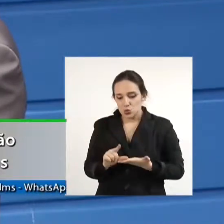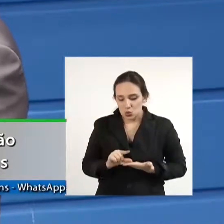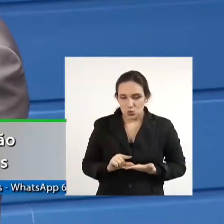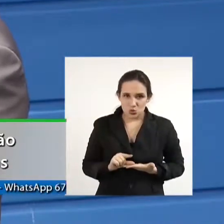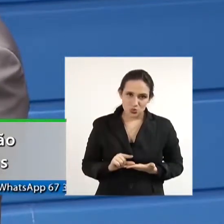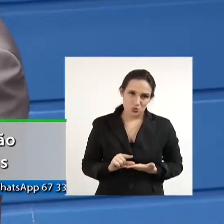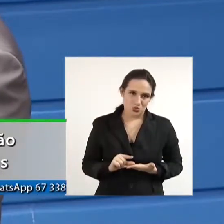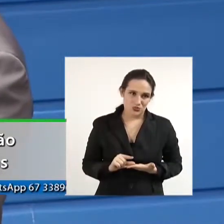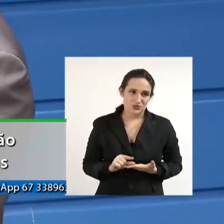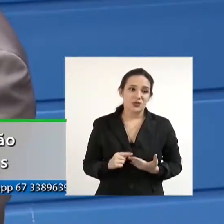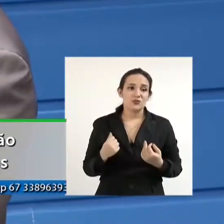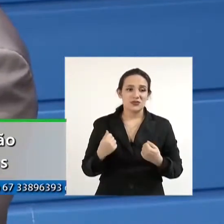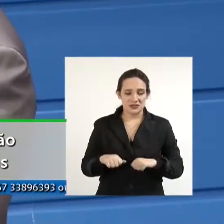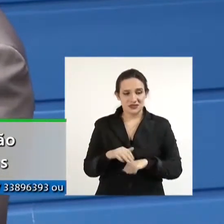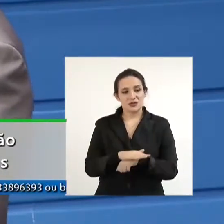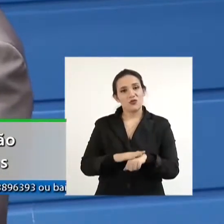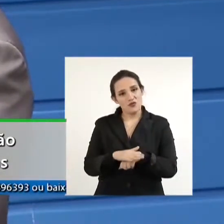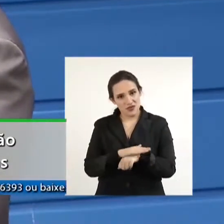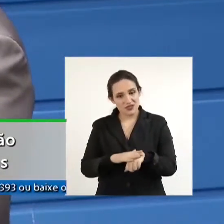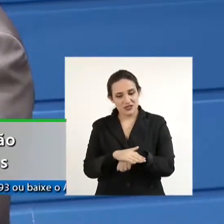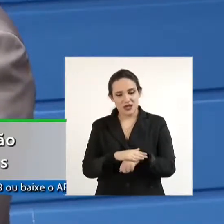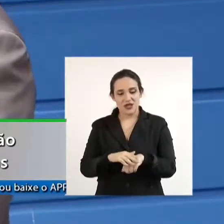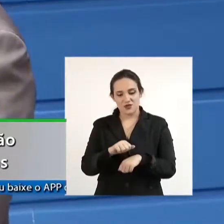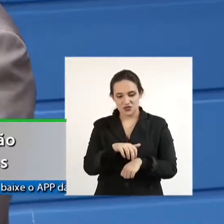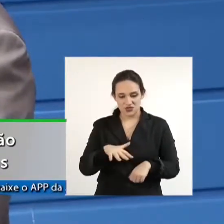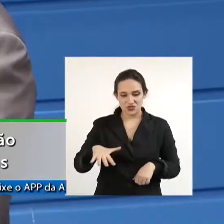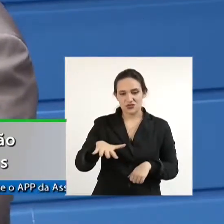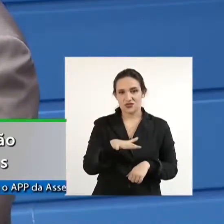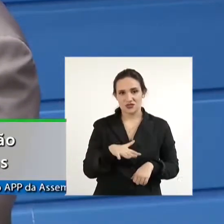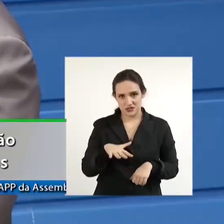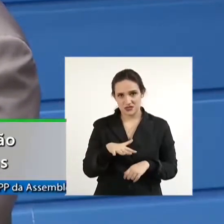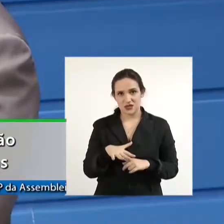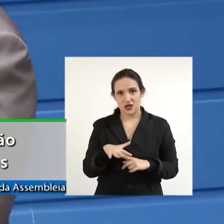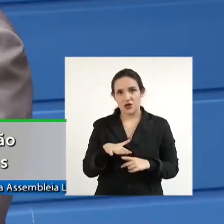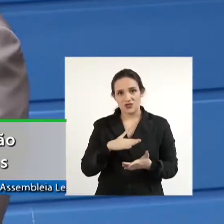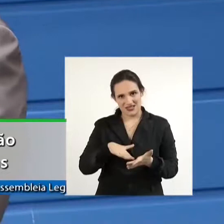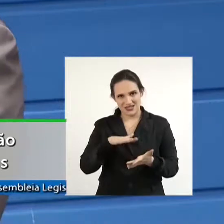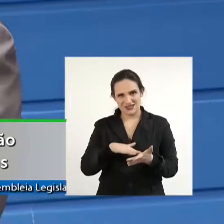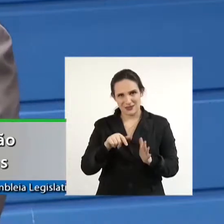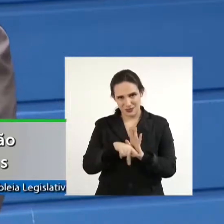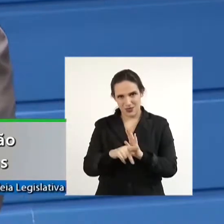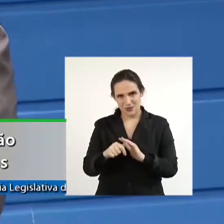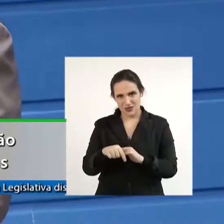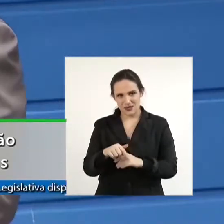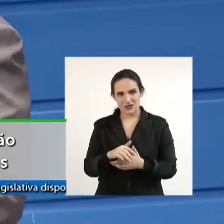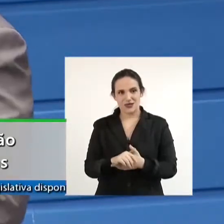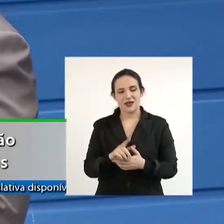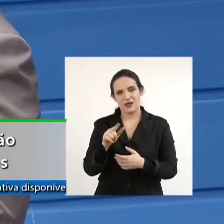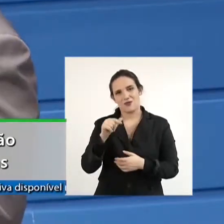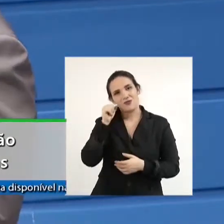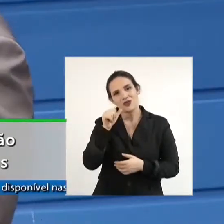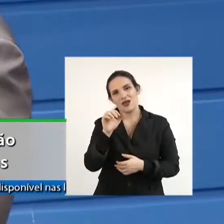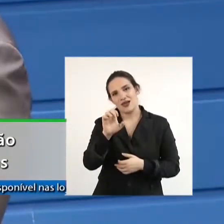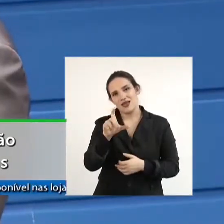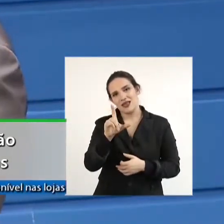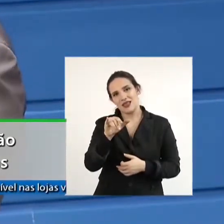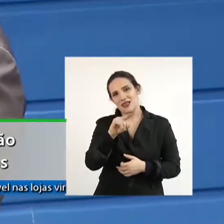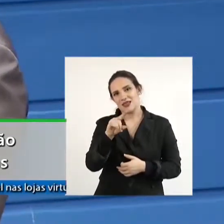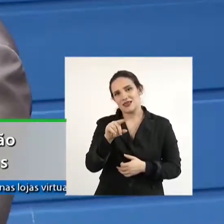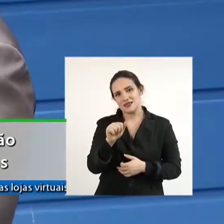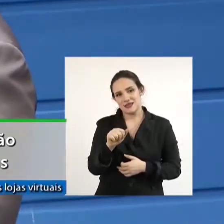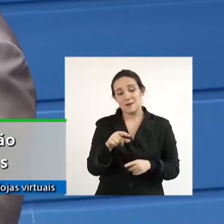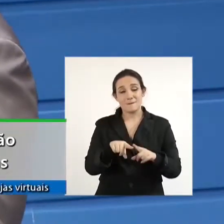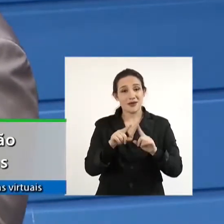estreita com a Secretaria de Assistência Social do Estado, na SEDASH, e aí eu parabenizo a secretária Elisa Clé, porque sensibilizou, mas o Estado